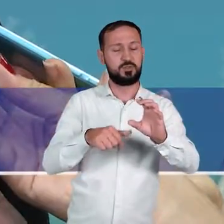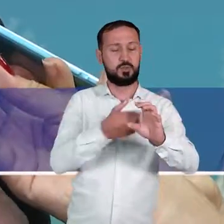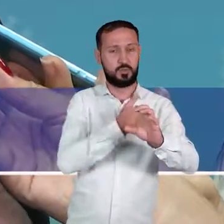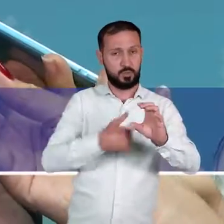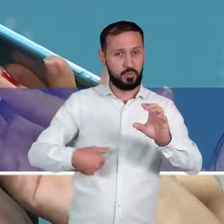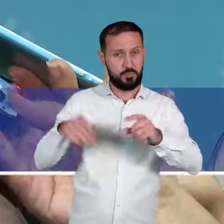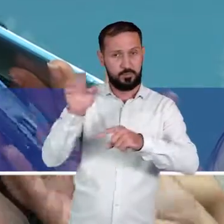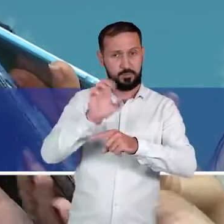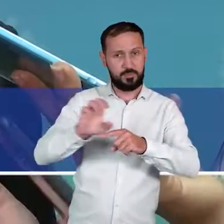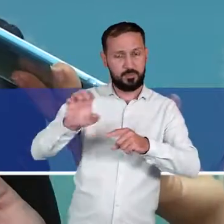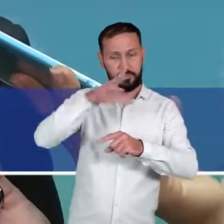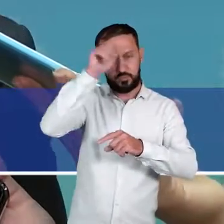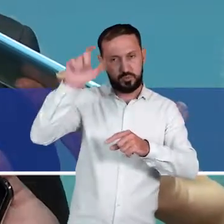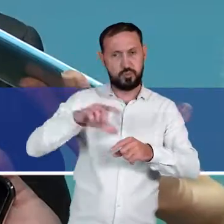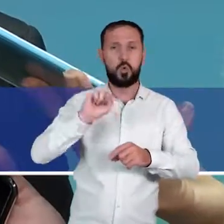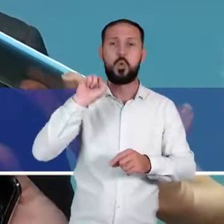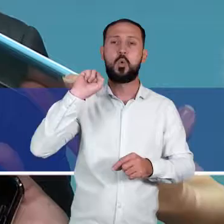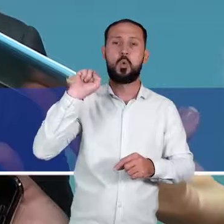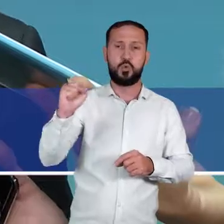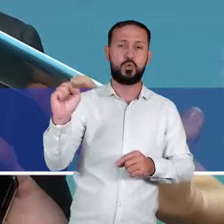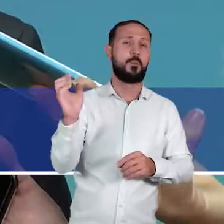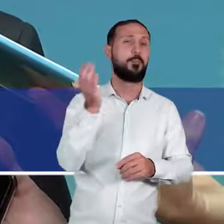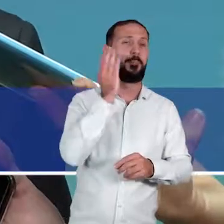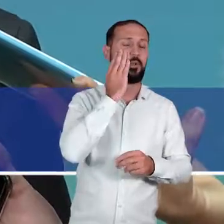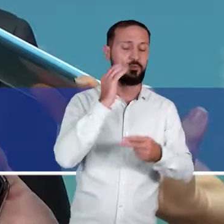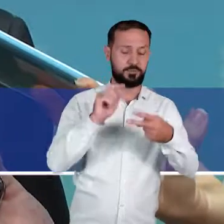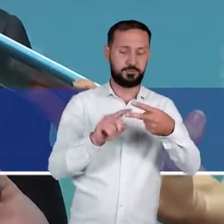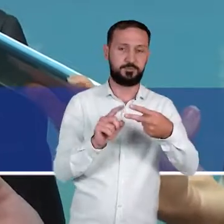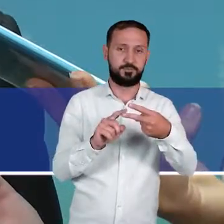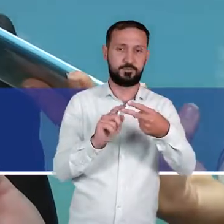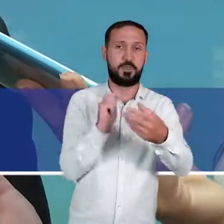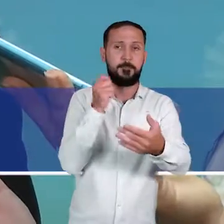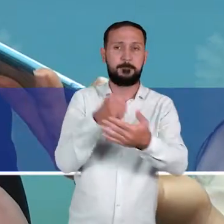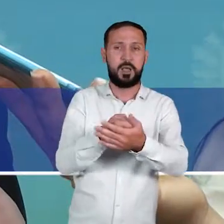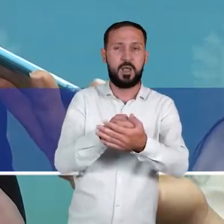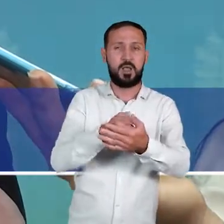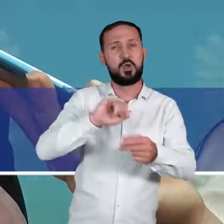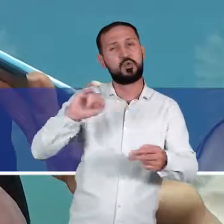governo federal, 8 bilhões de reais. Nós